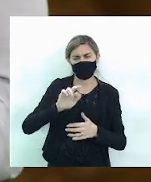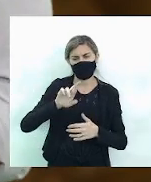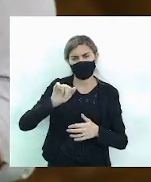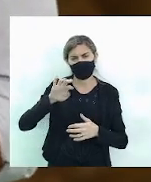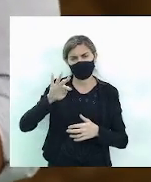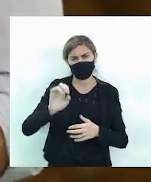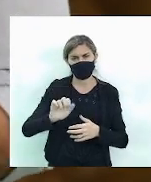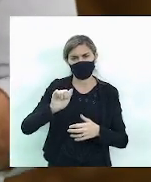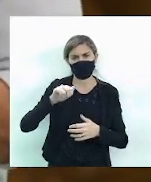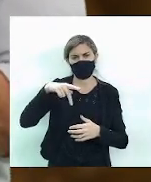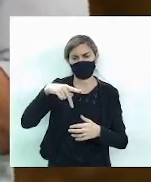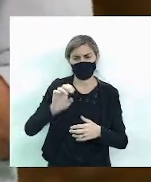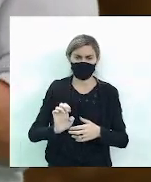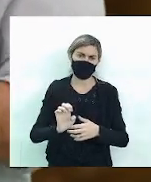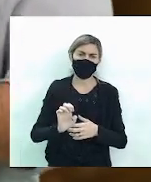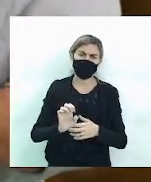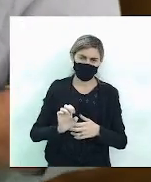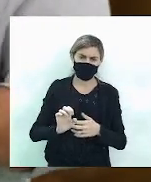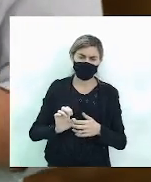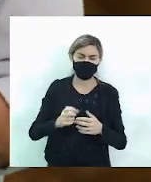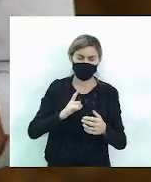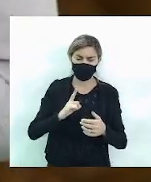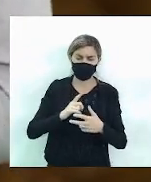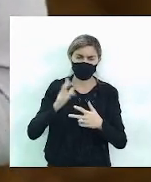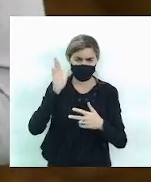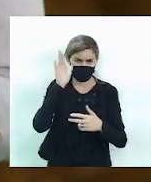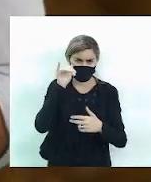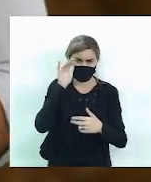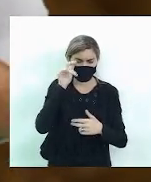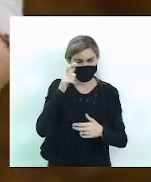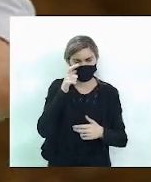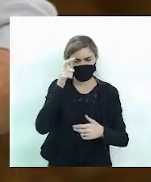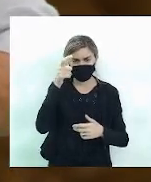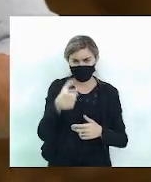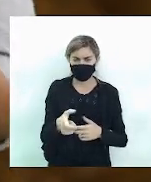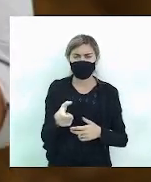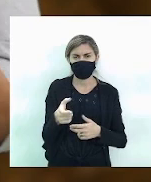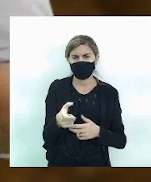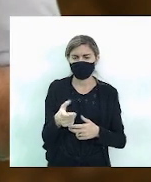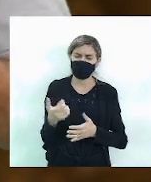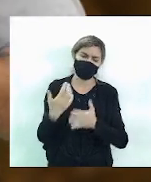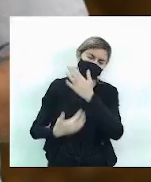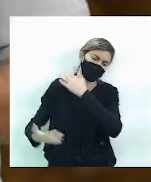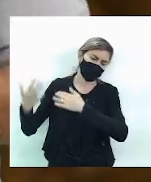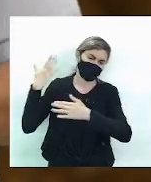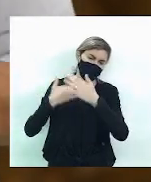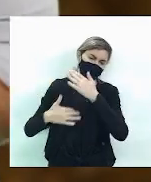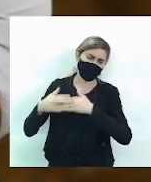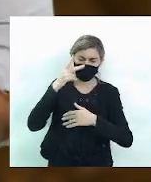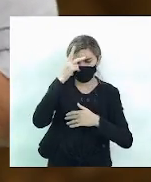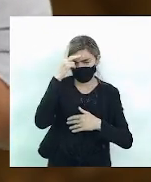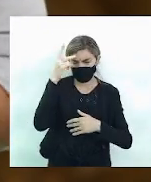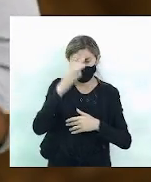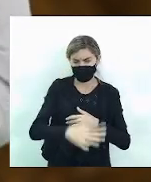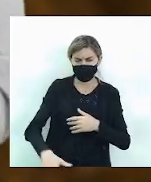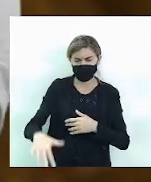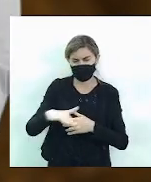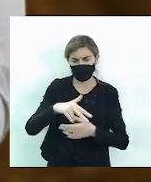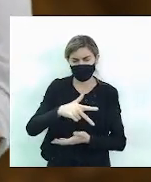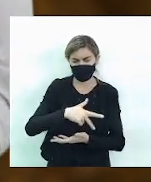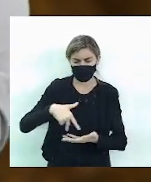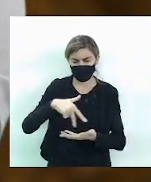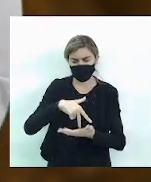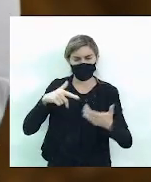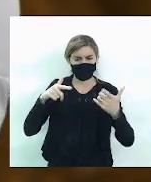forró tradicional. O arrastapé, existe uma curiosidade bem interessante, vê. No passado, as pessoas dançavam em